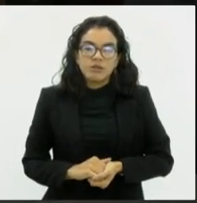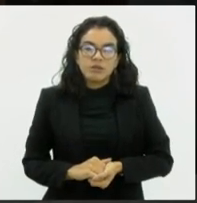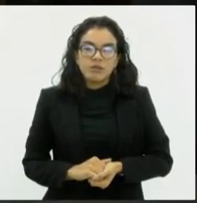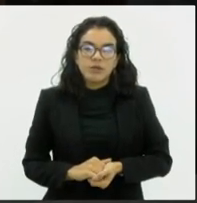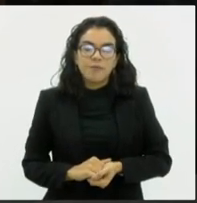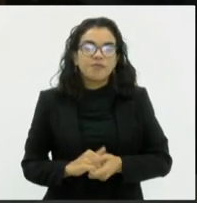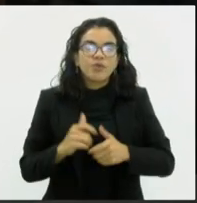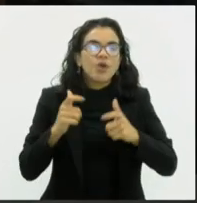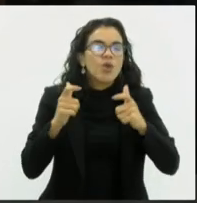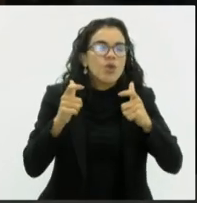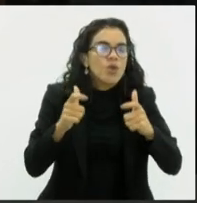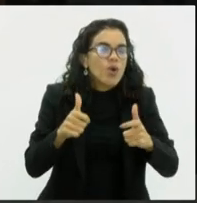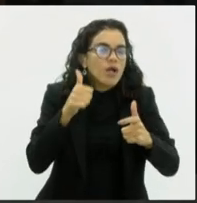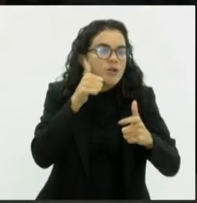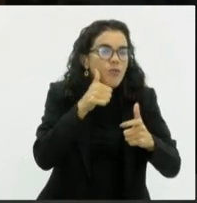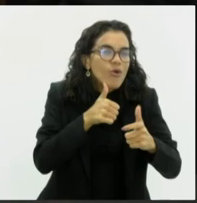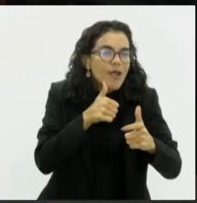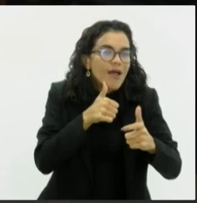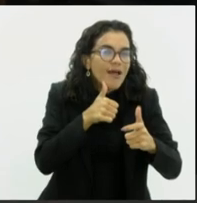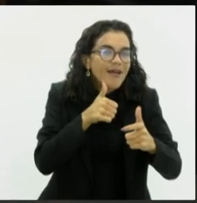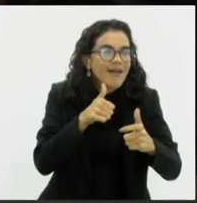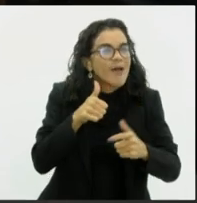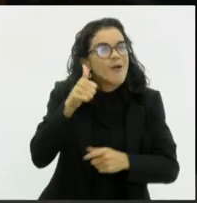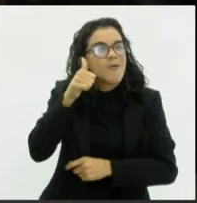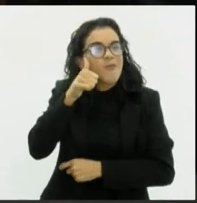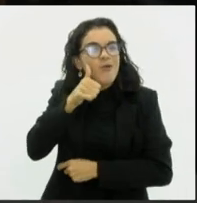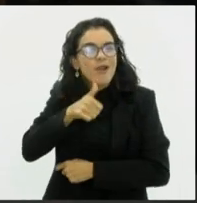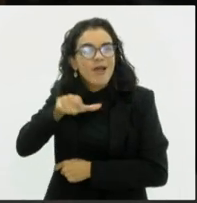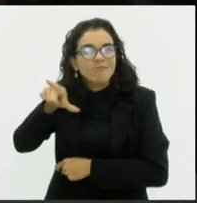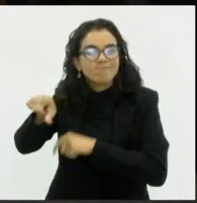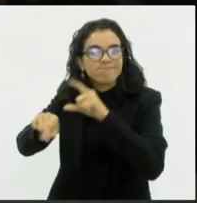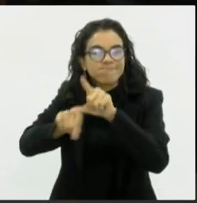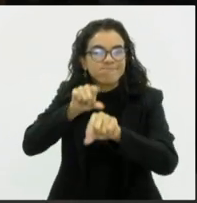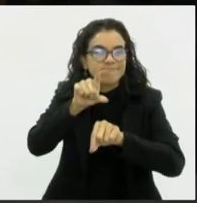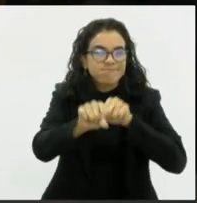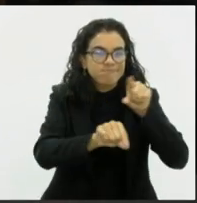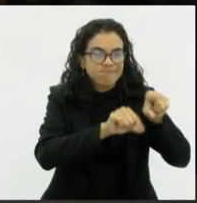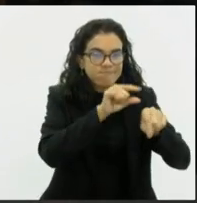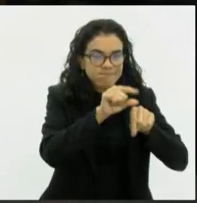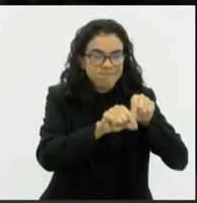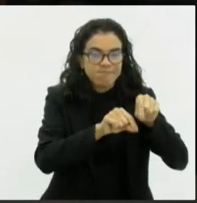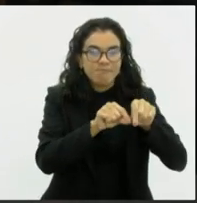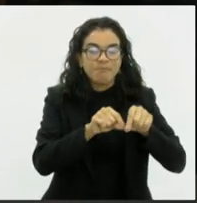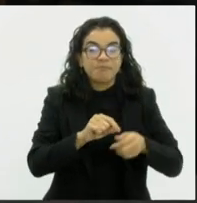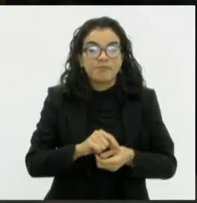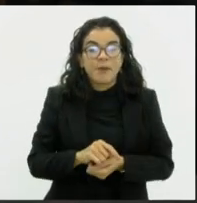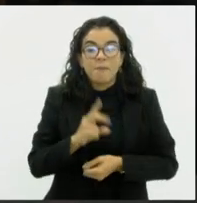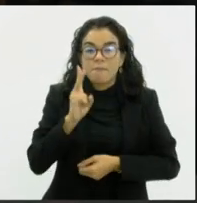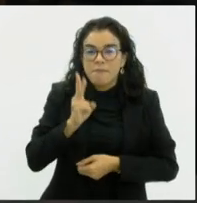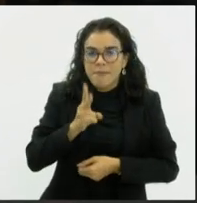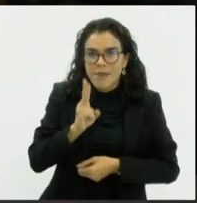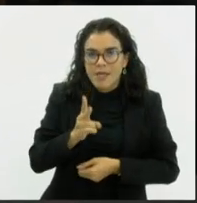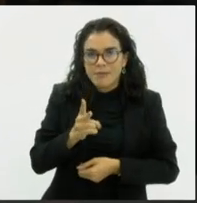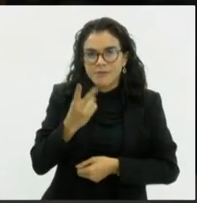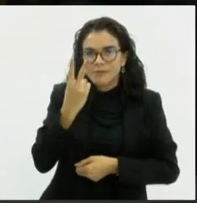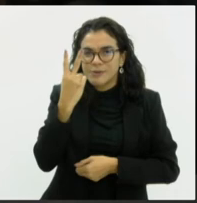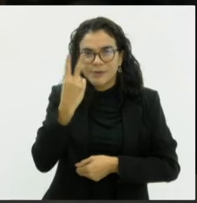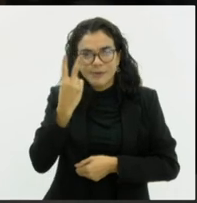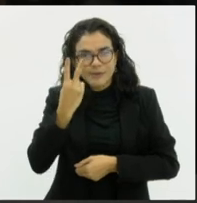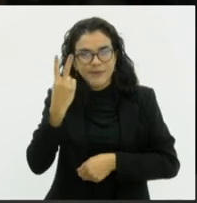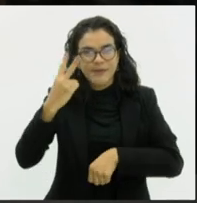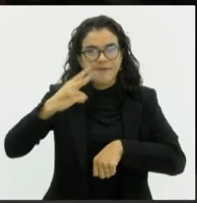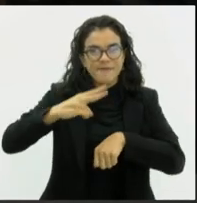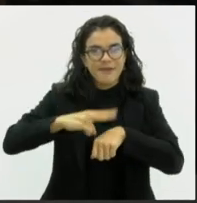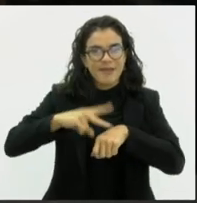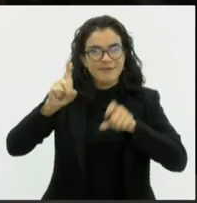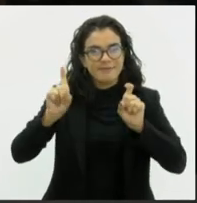Lugar de mulher é onde quiser. Mesmo no meu segundo mandato, cada dia é